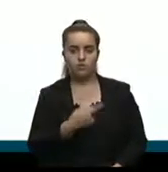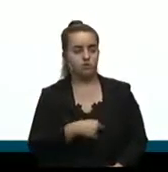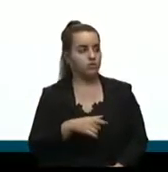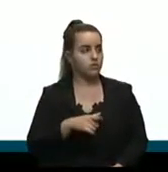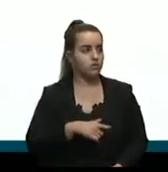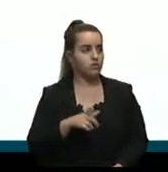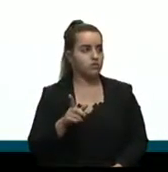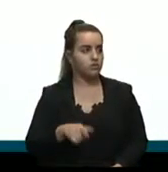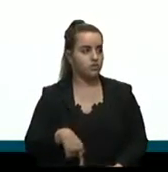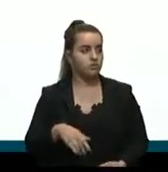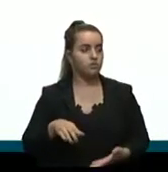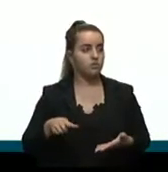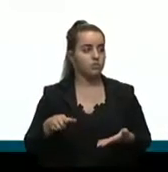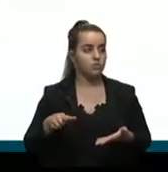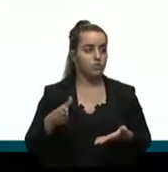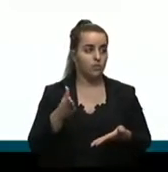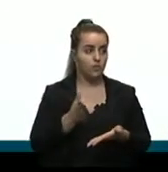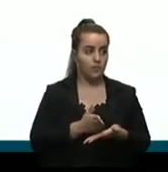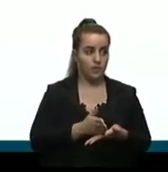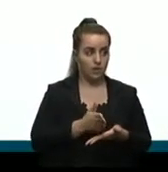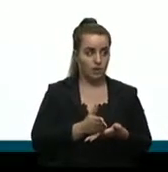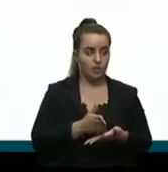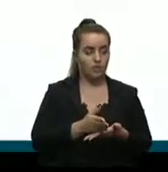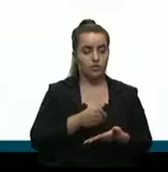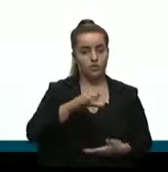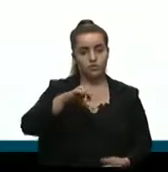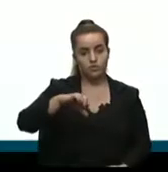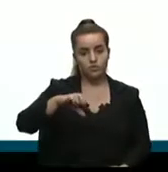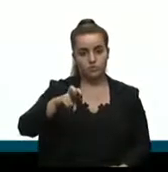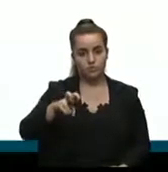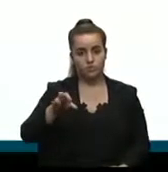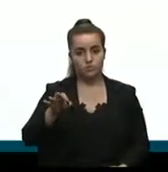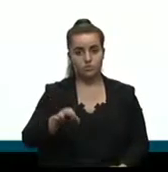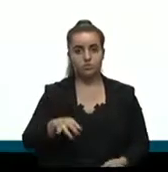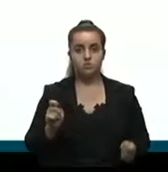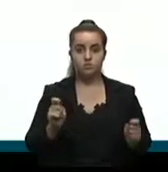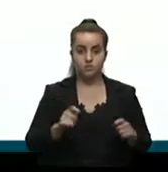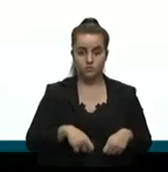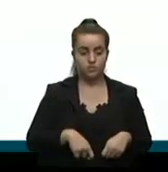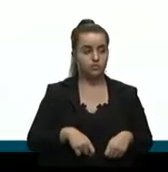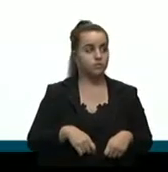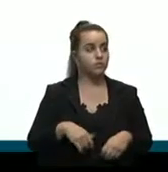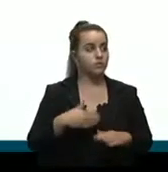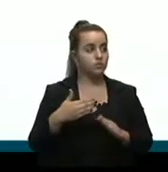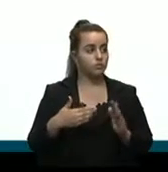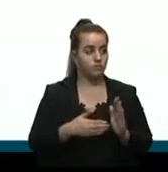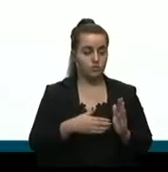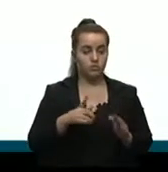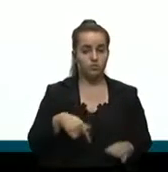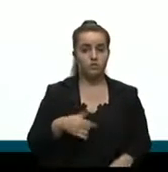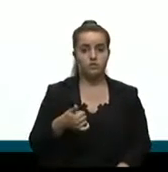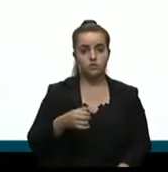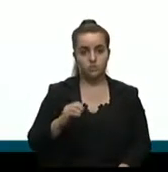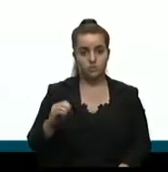dessa curva uma região com 95% de precisão. O todo,